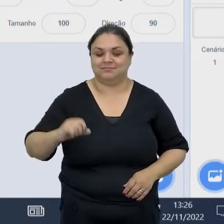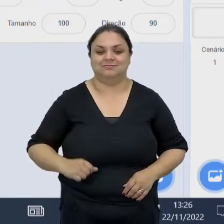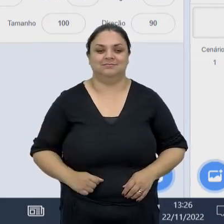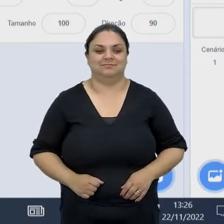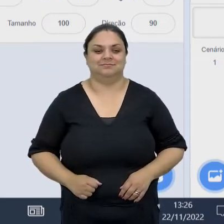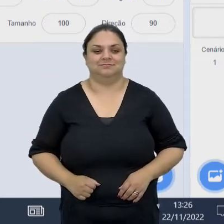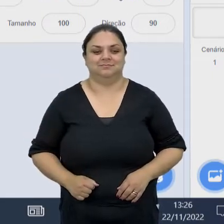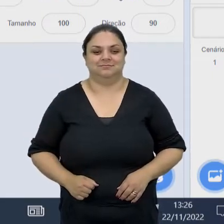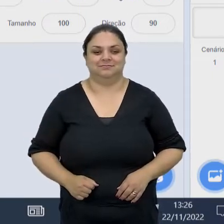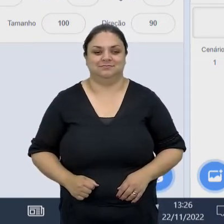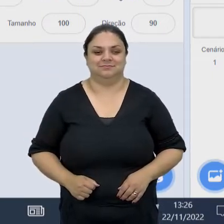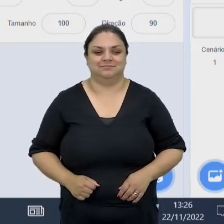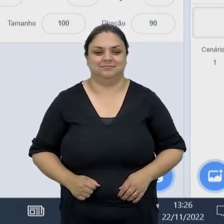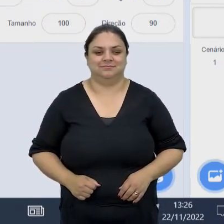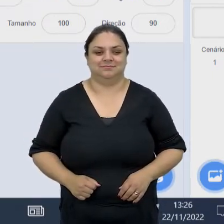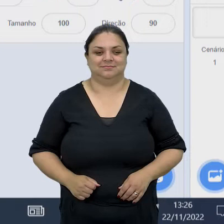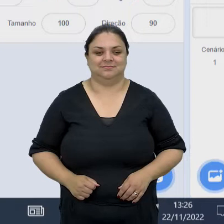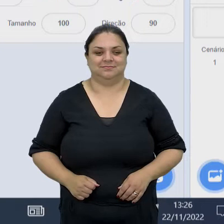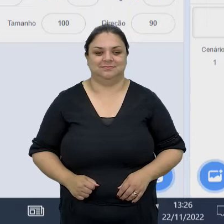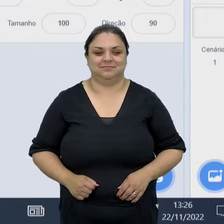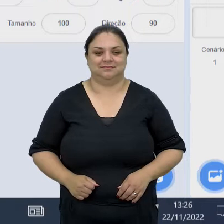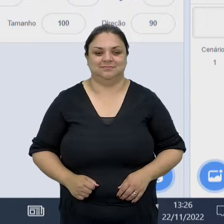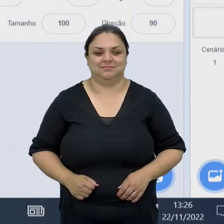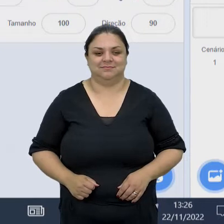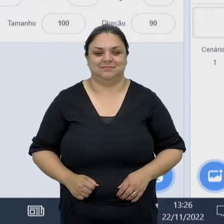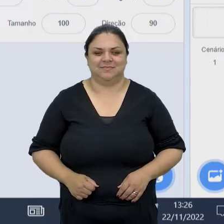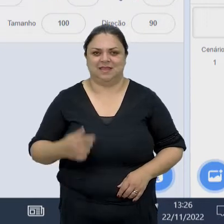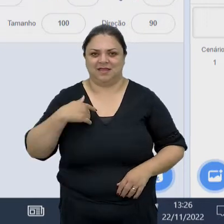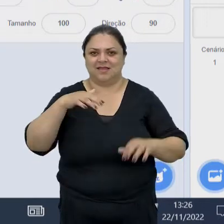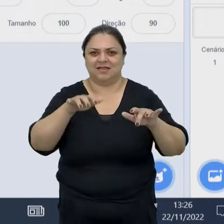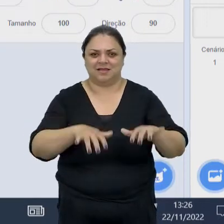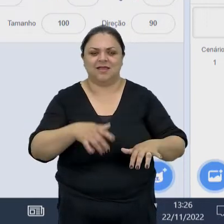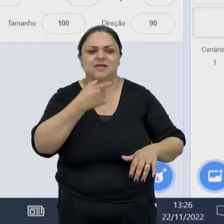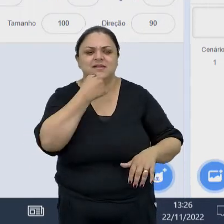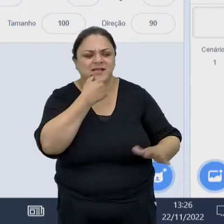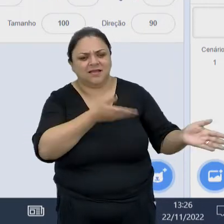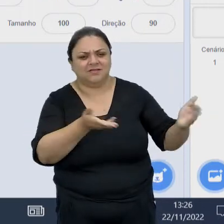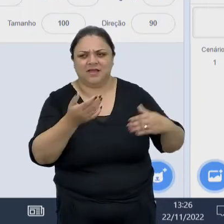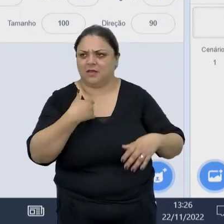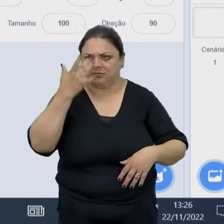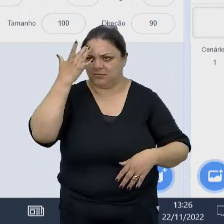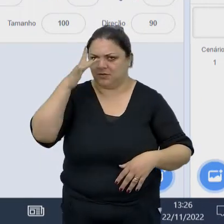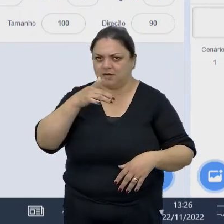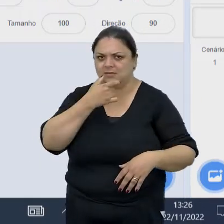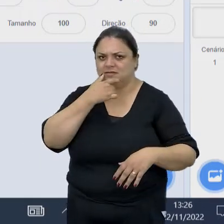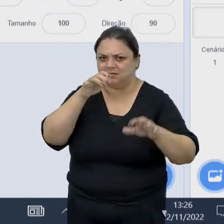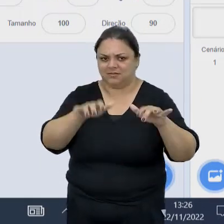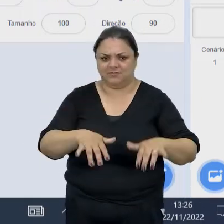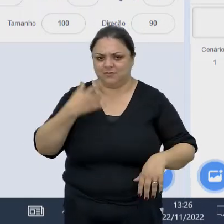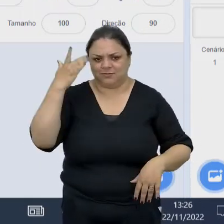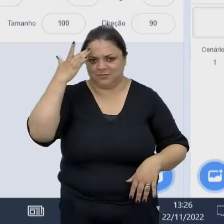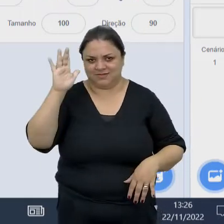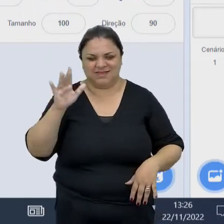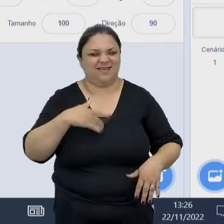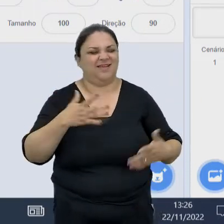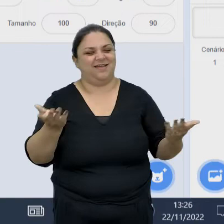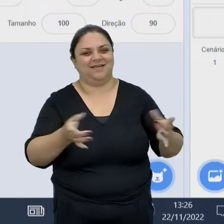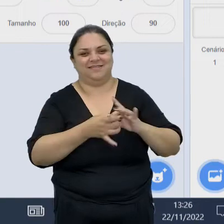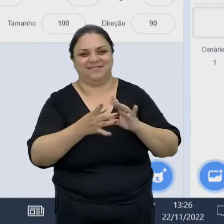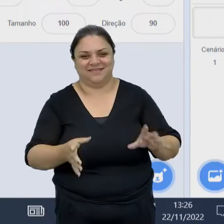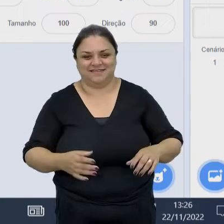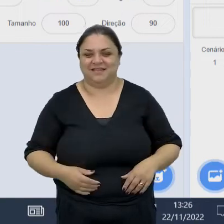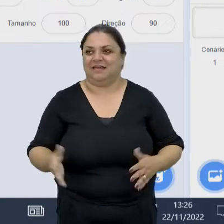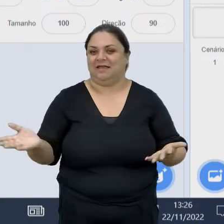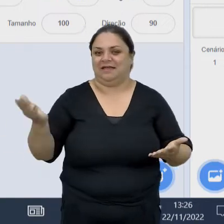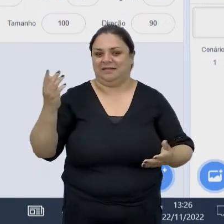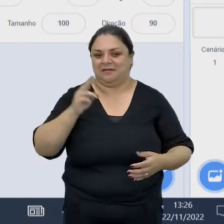segundos. Oi, em inglês, WhatsApp. Pode, mas eu não vou saber escrever tudo em inglês, poxa, não. Meu eu amigo, também eu sou não. aqui, ó. Então, oi, tá bom? Só tô querendo esbanjar. Tá bom. Então, perguntei qual é o seu nome. Aí